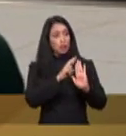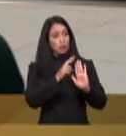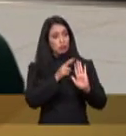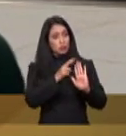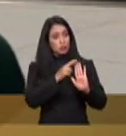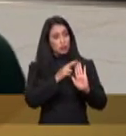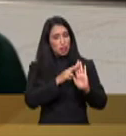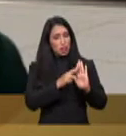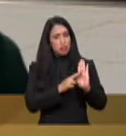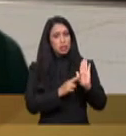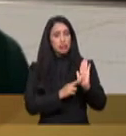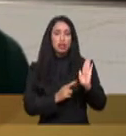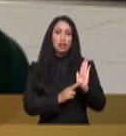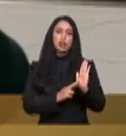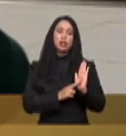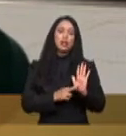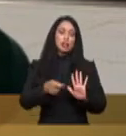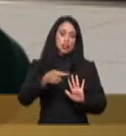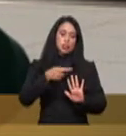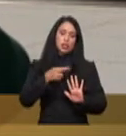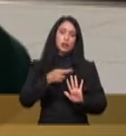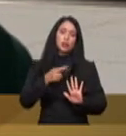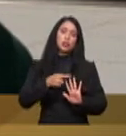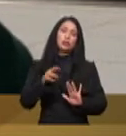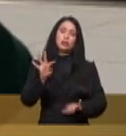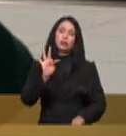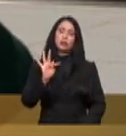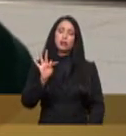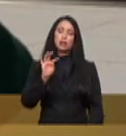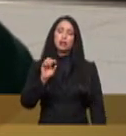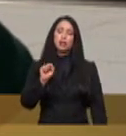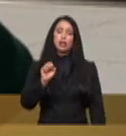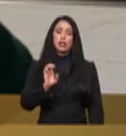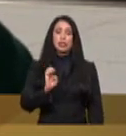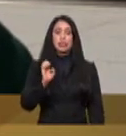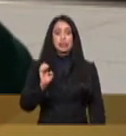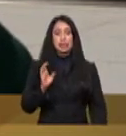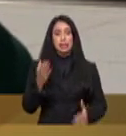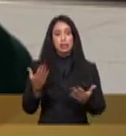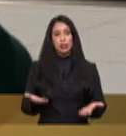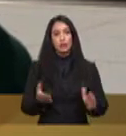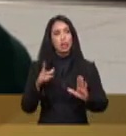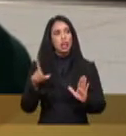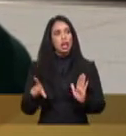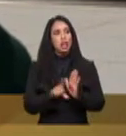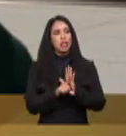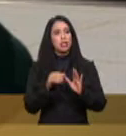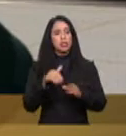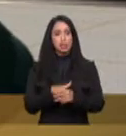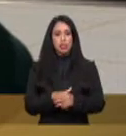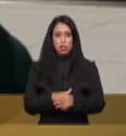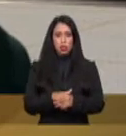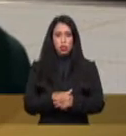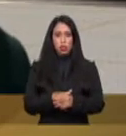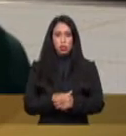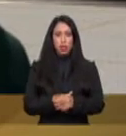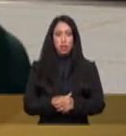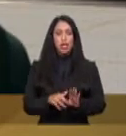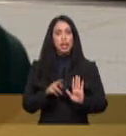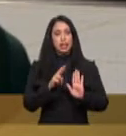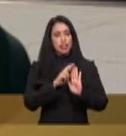já por essa resolução do TSE. A partir da lei das eleições e